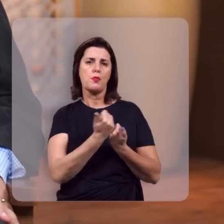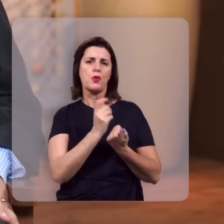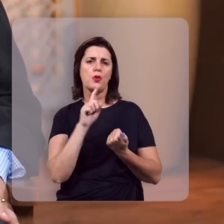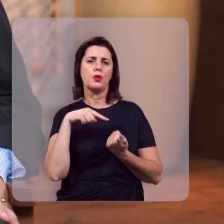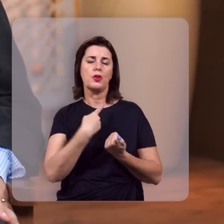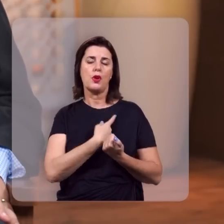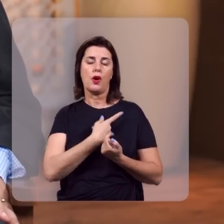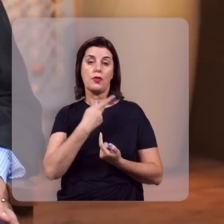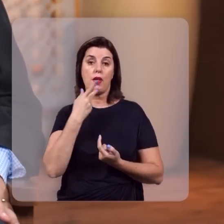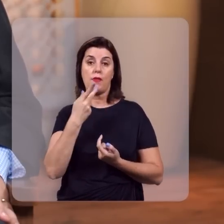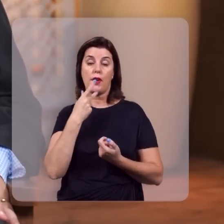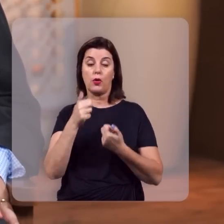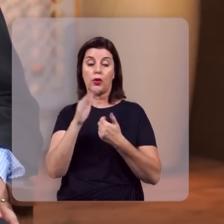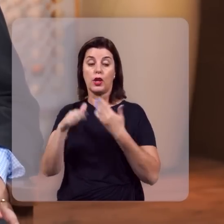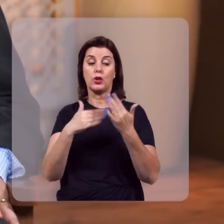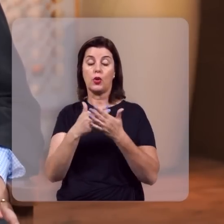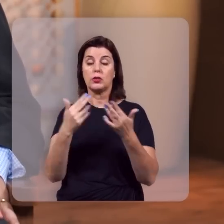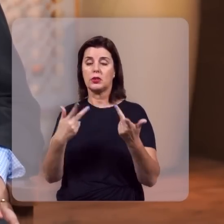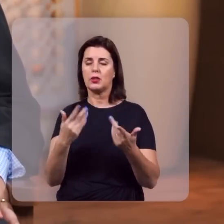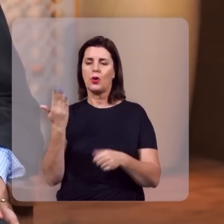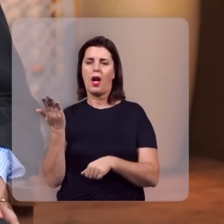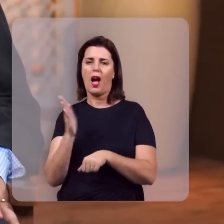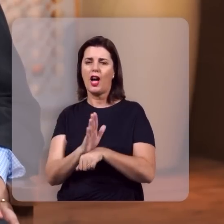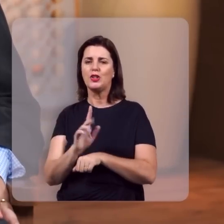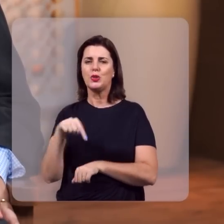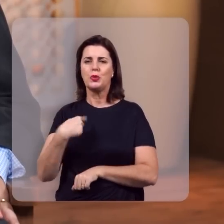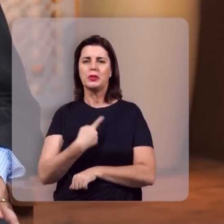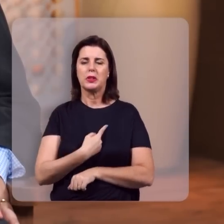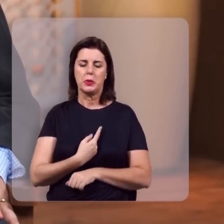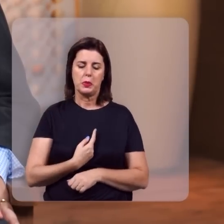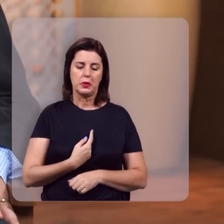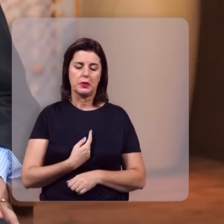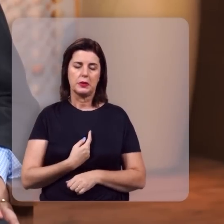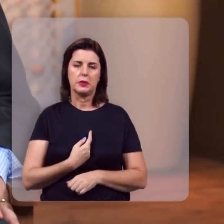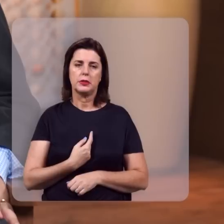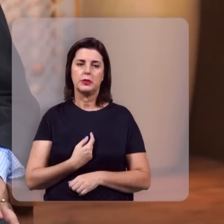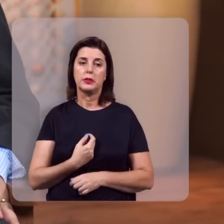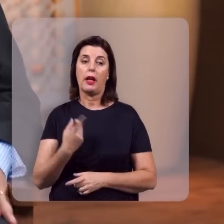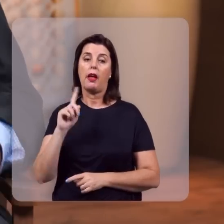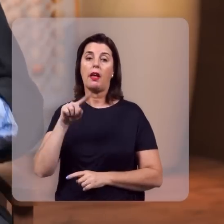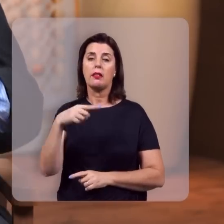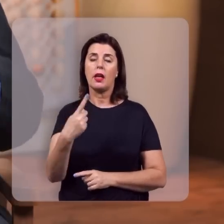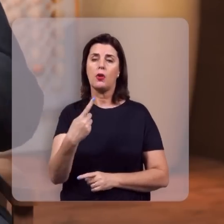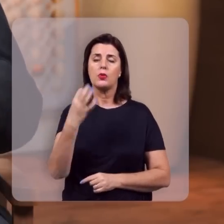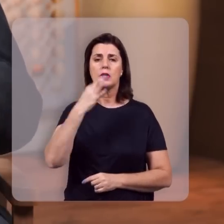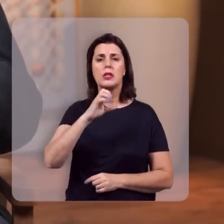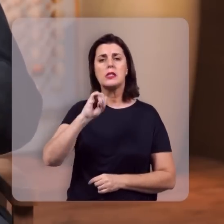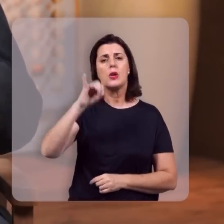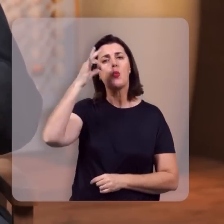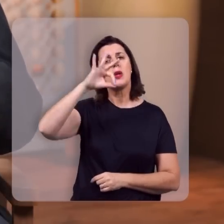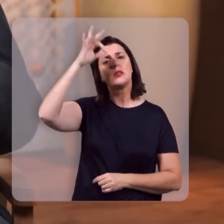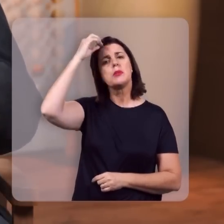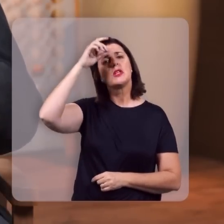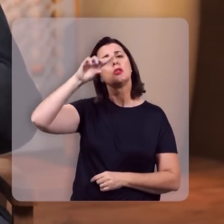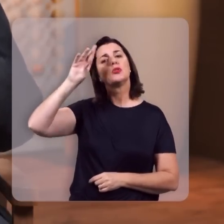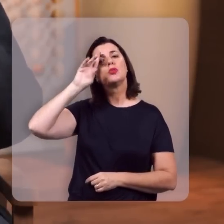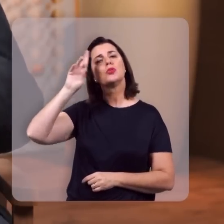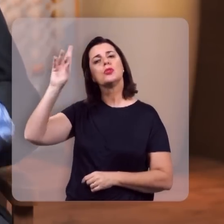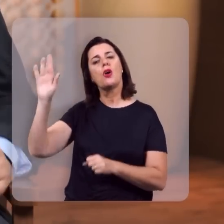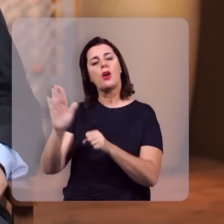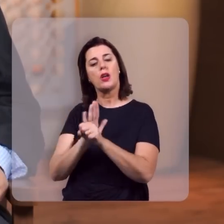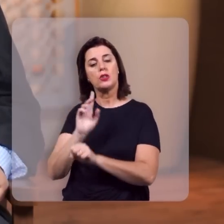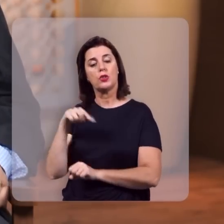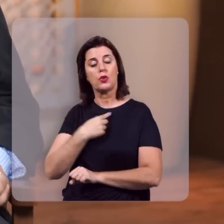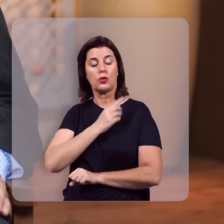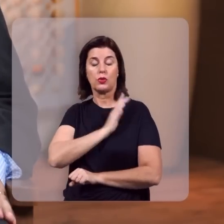nós, Ele diz que todas as coisas vão cooperar para o bem da nossa salvação. Então, se o Espírito do Senhor enche o